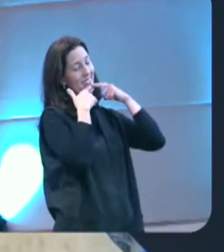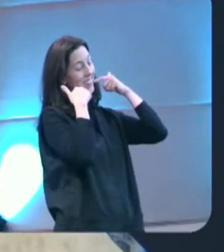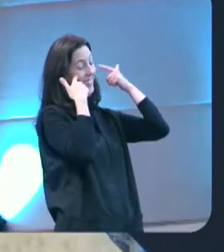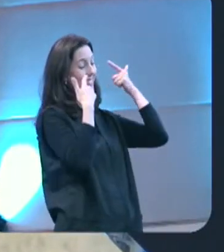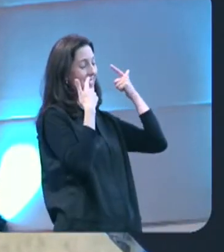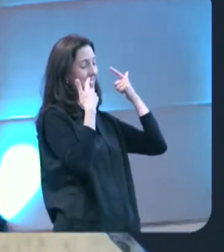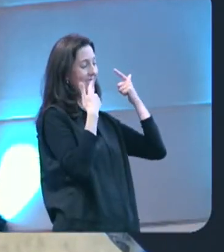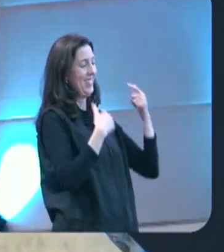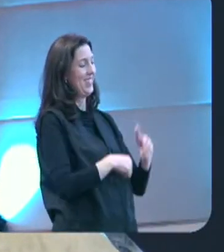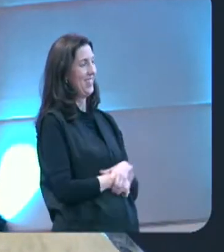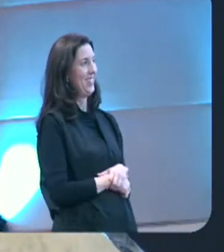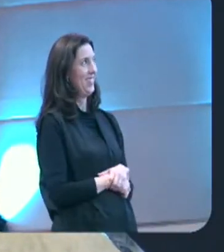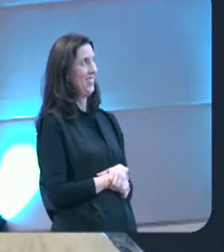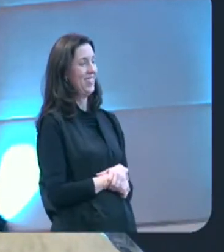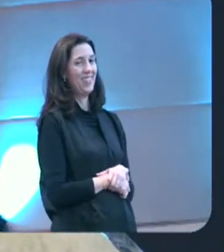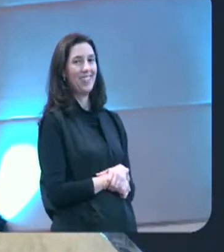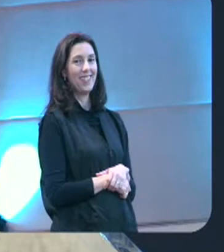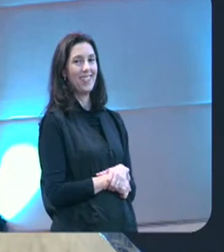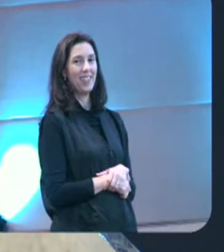sorri